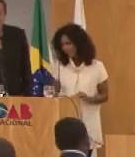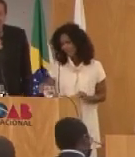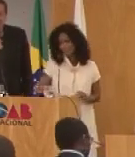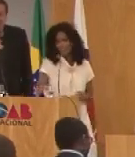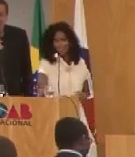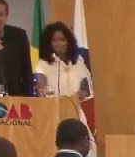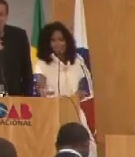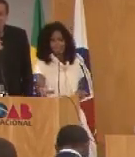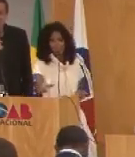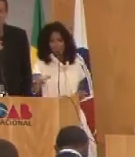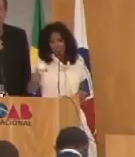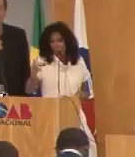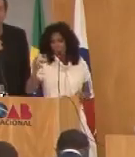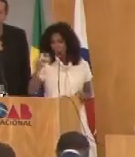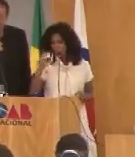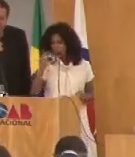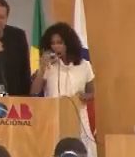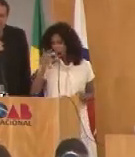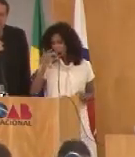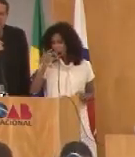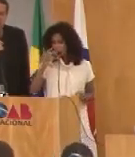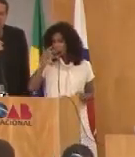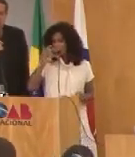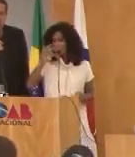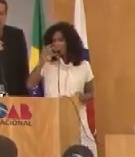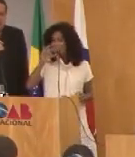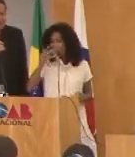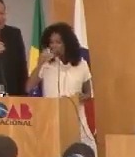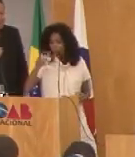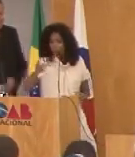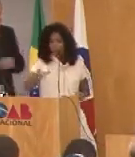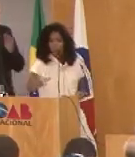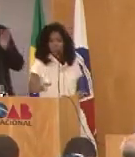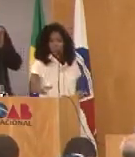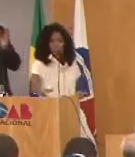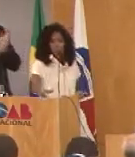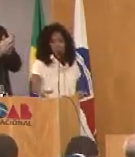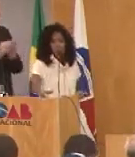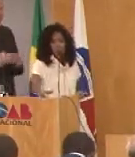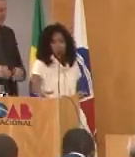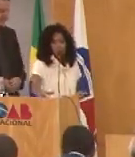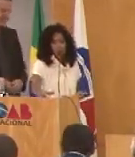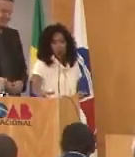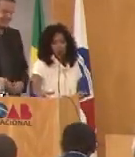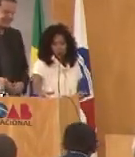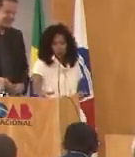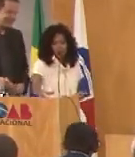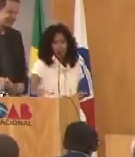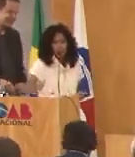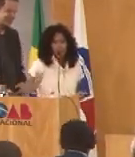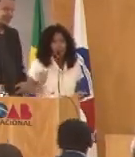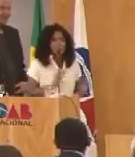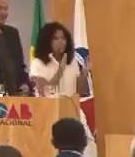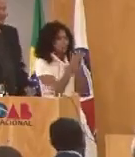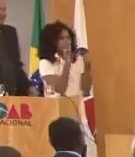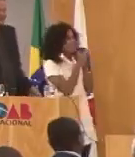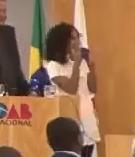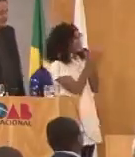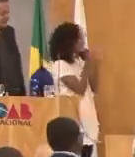Muito obrigado a todos. Vamos em frente. Vamos juntos, gente. Muito